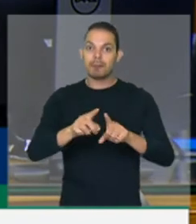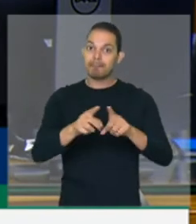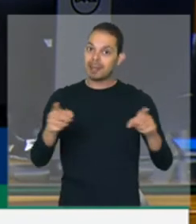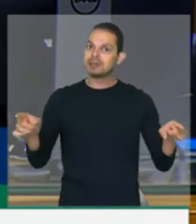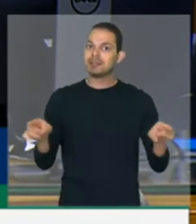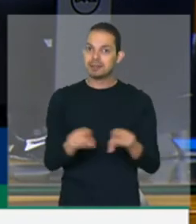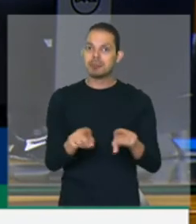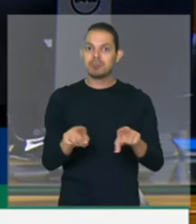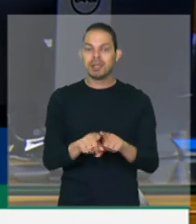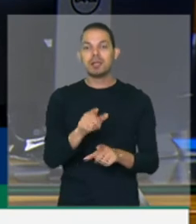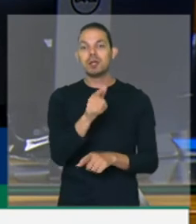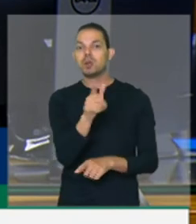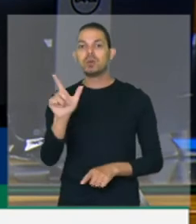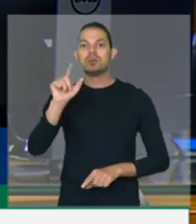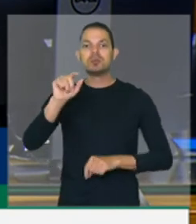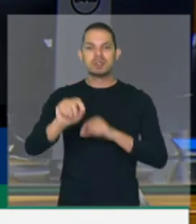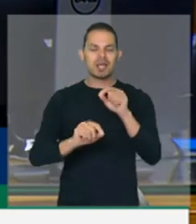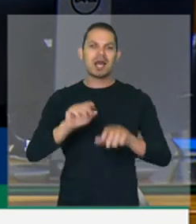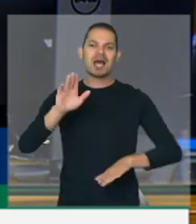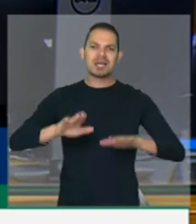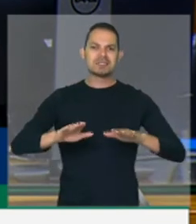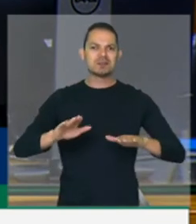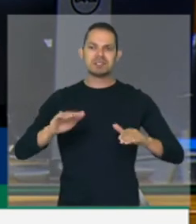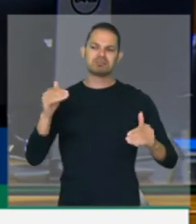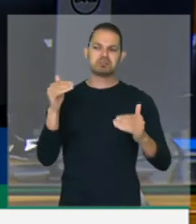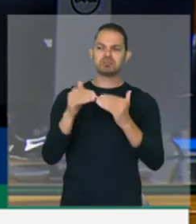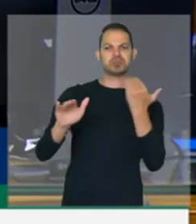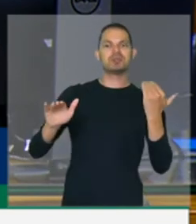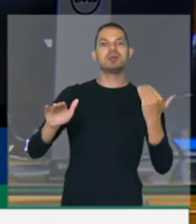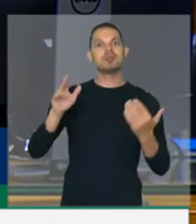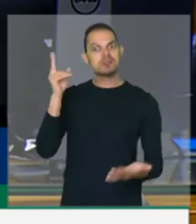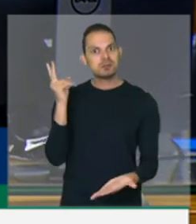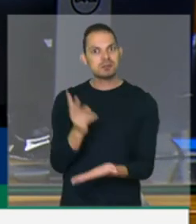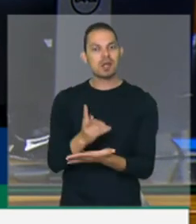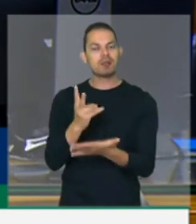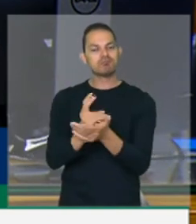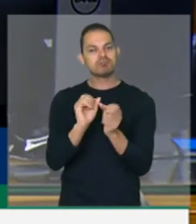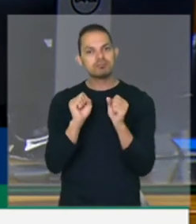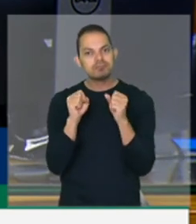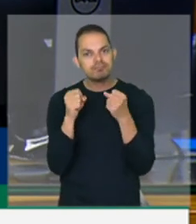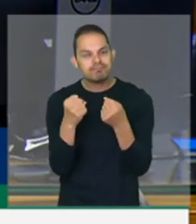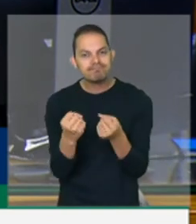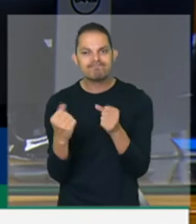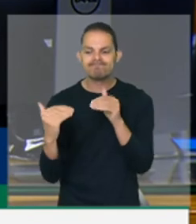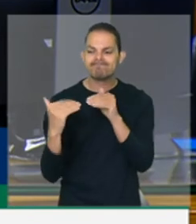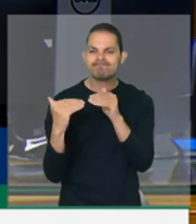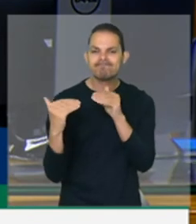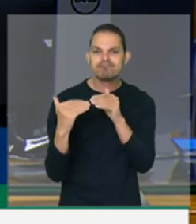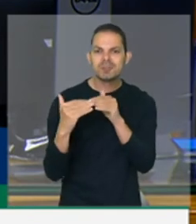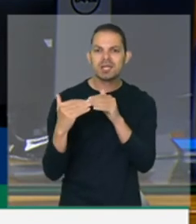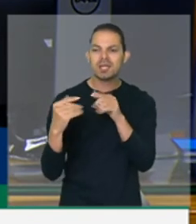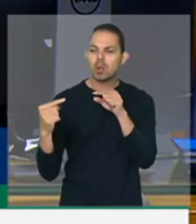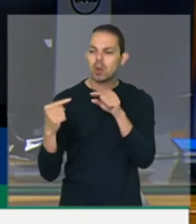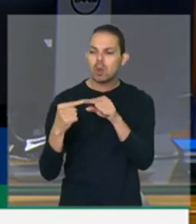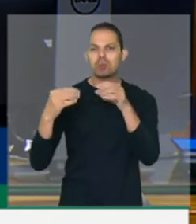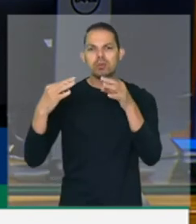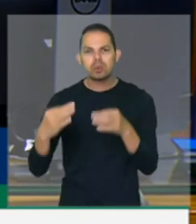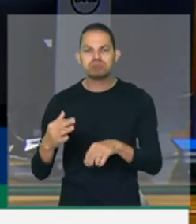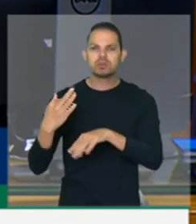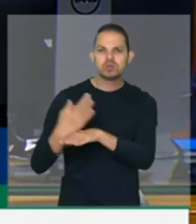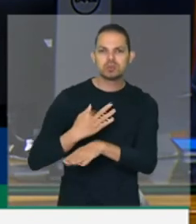tempo, mesmo que discordando, sempre procuramos encontrar um grau de tolerância em relação àqueles